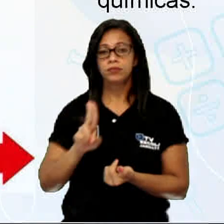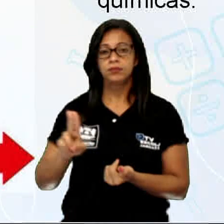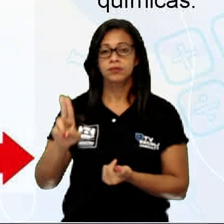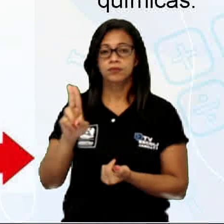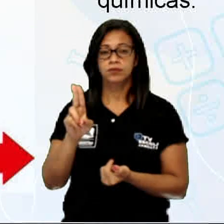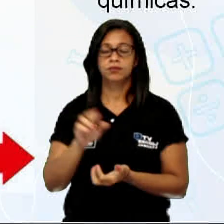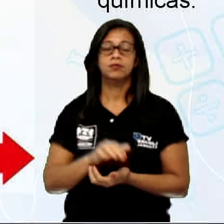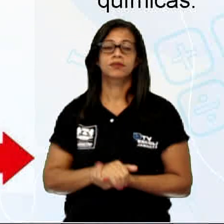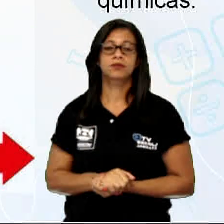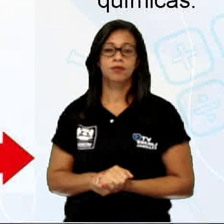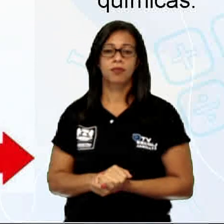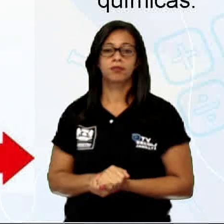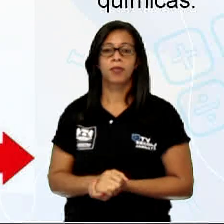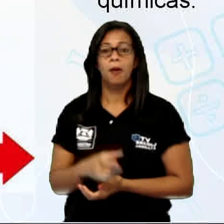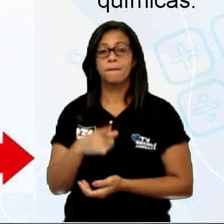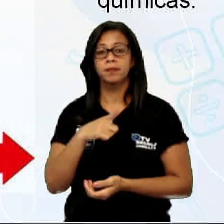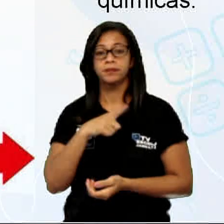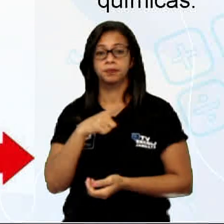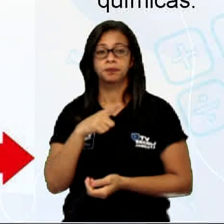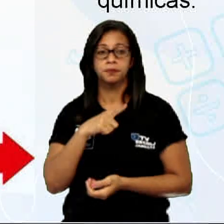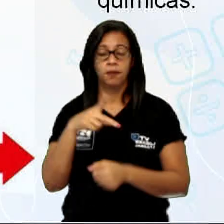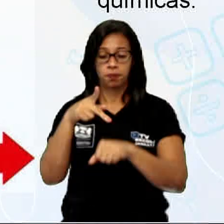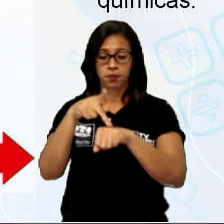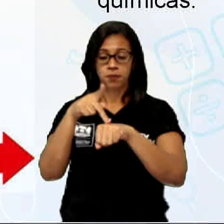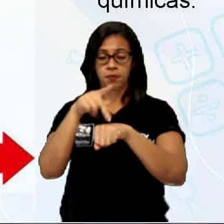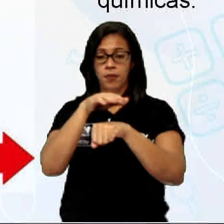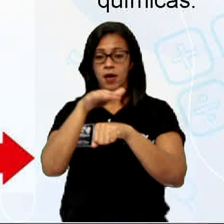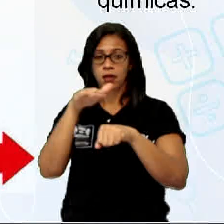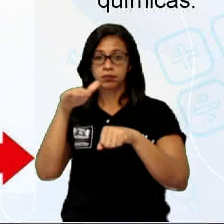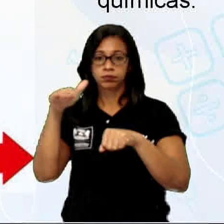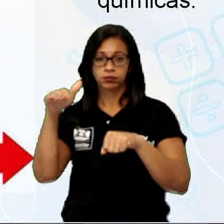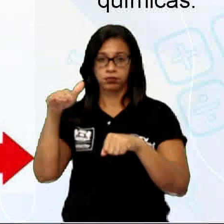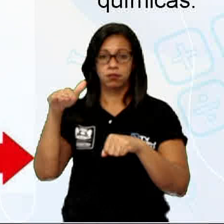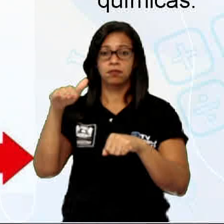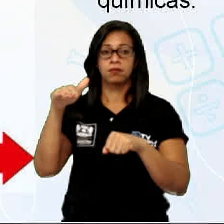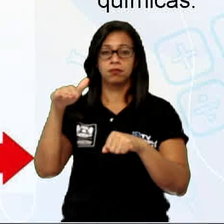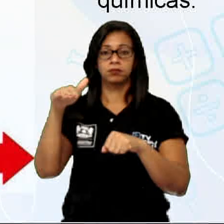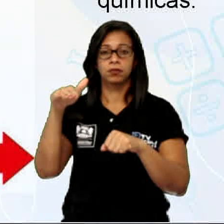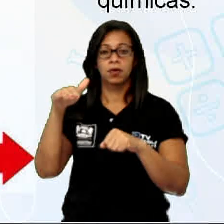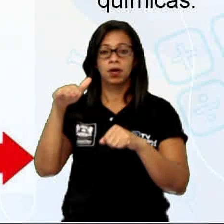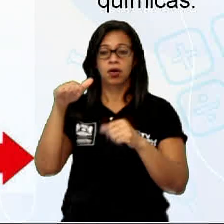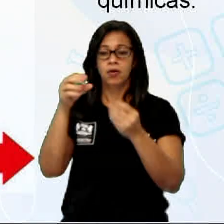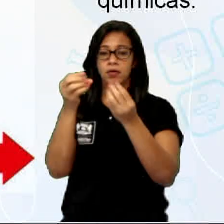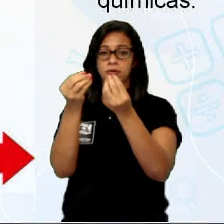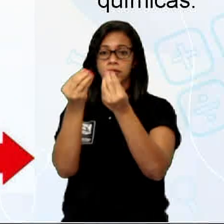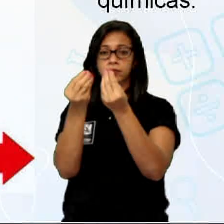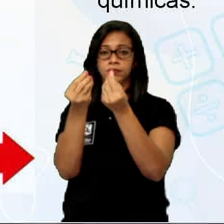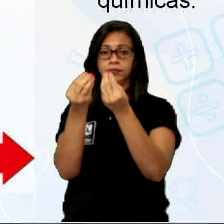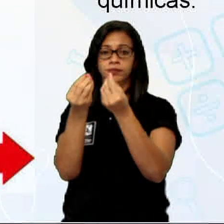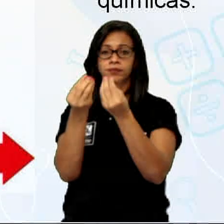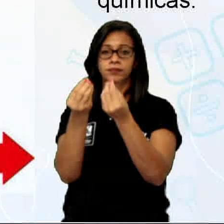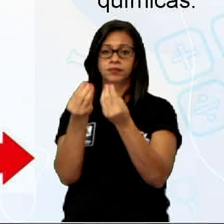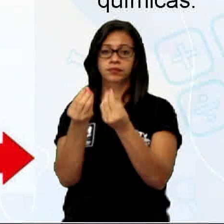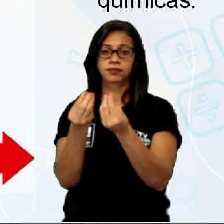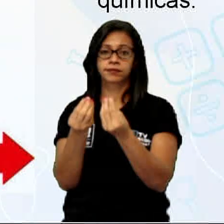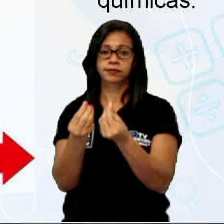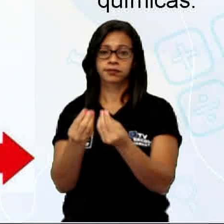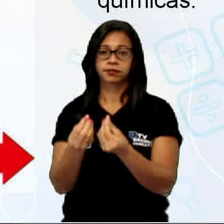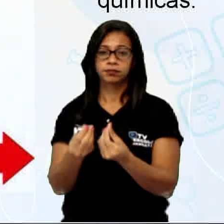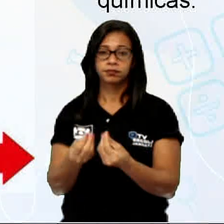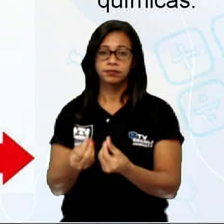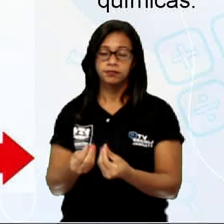o intemperismo. O leito rochoso começa a se desintegrar em partículas